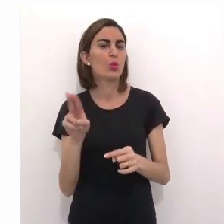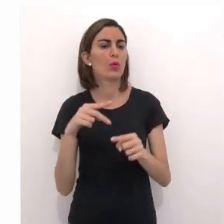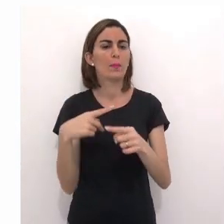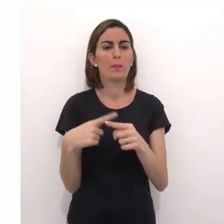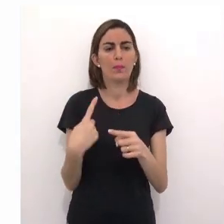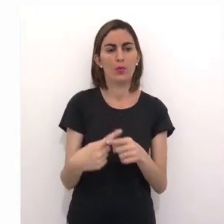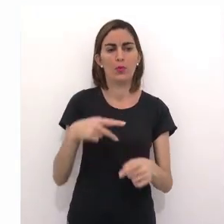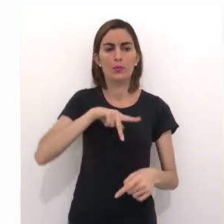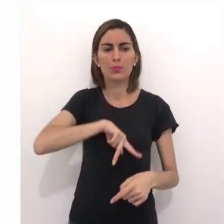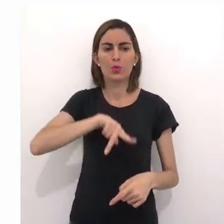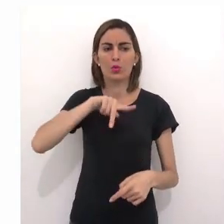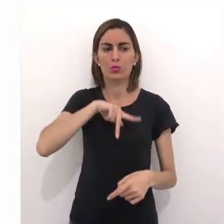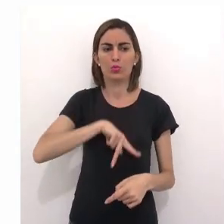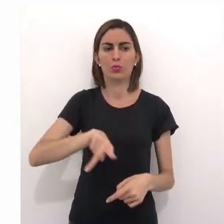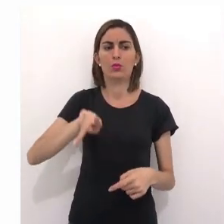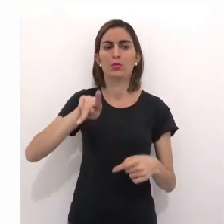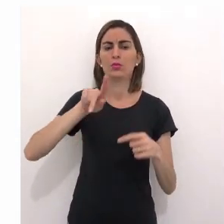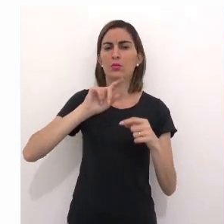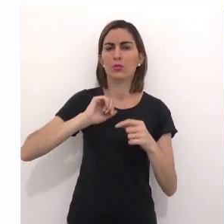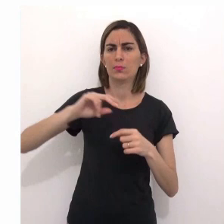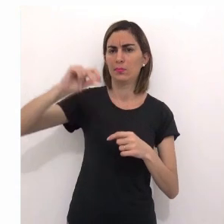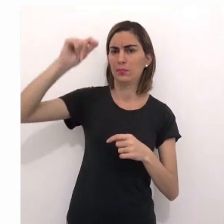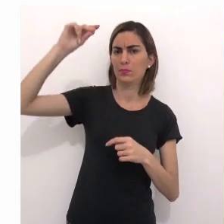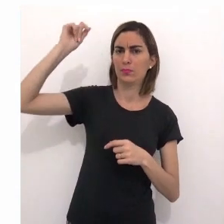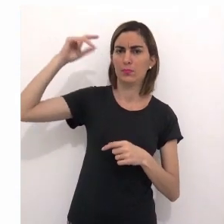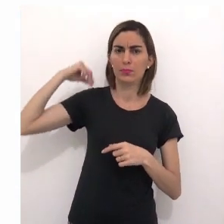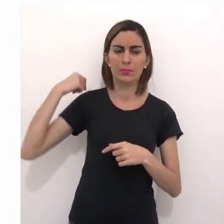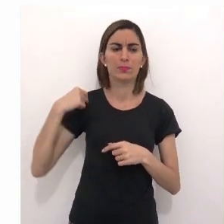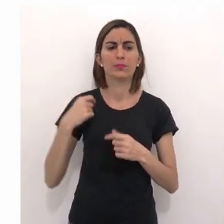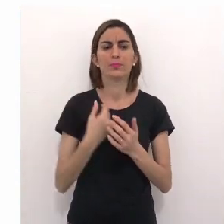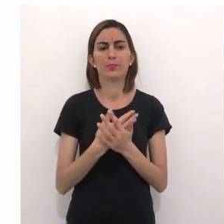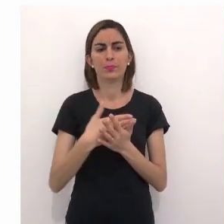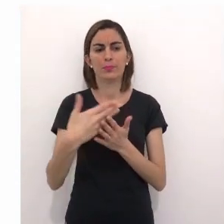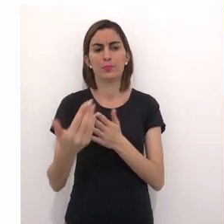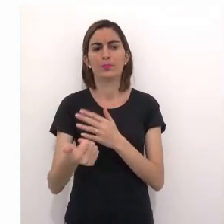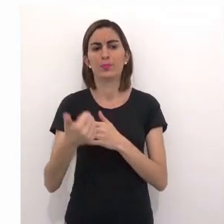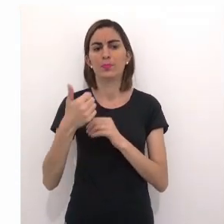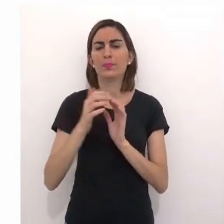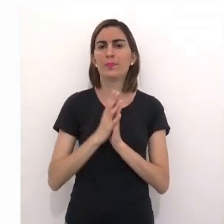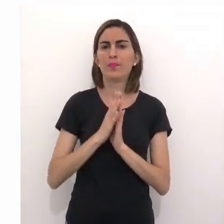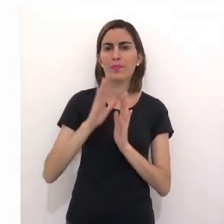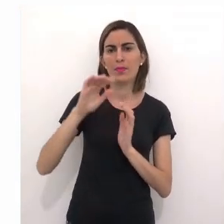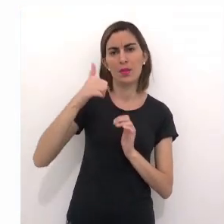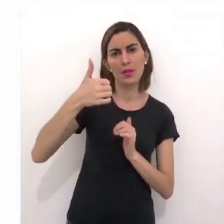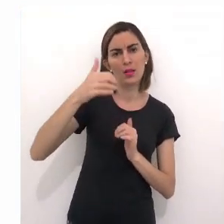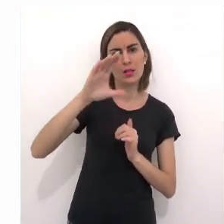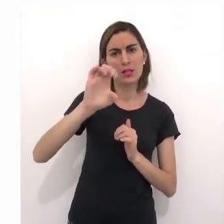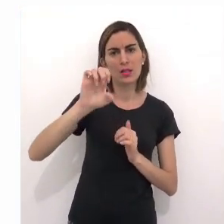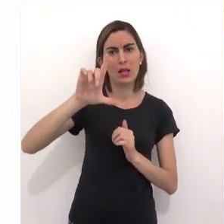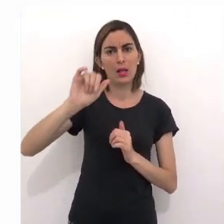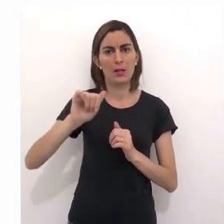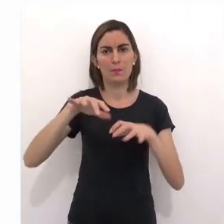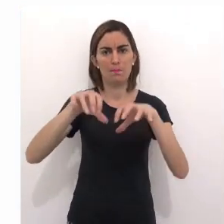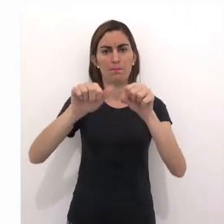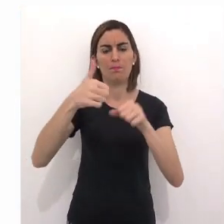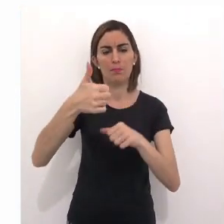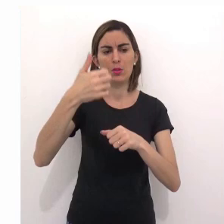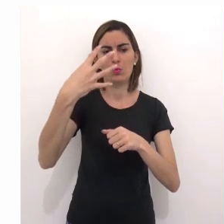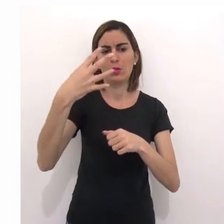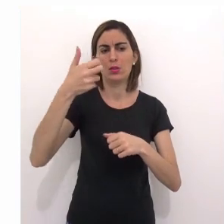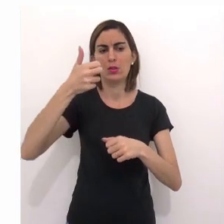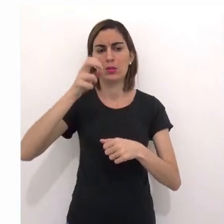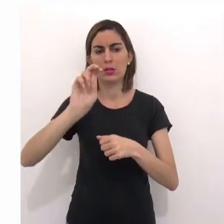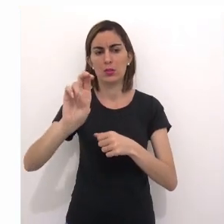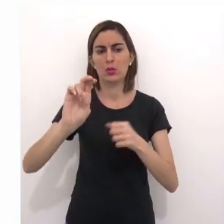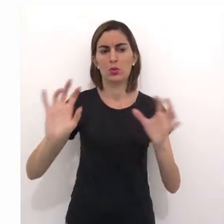Os portugueses, desde a tomada de Celta, em 1415,